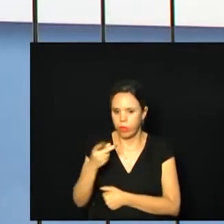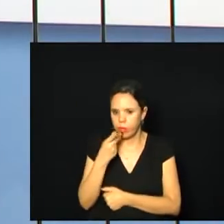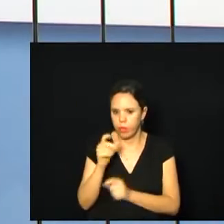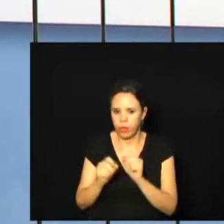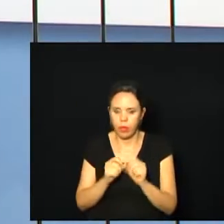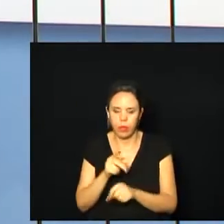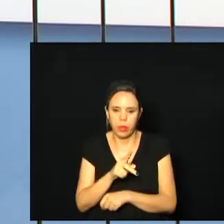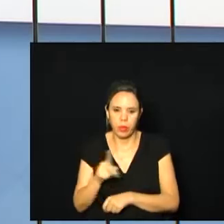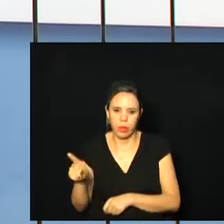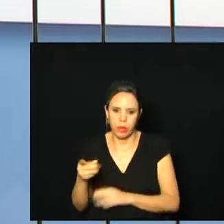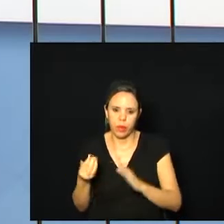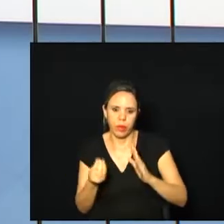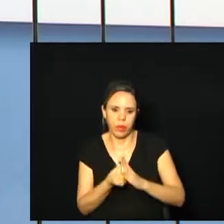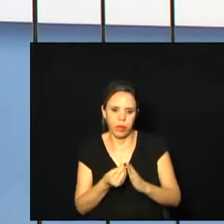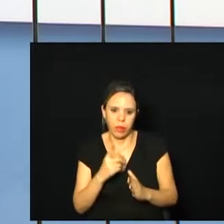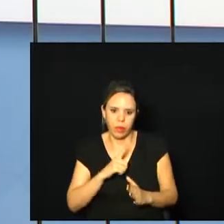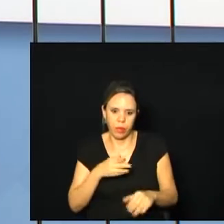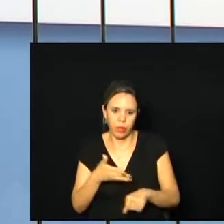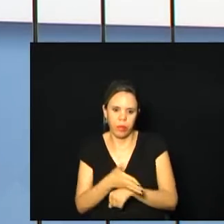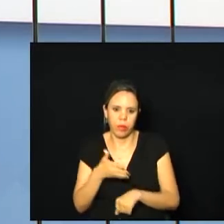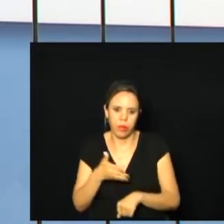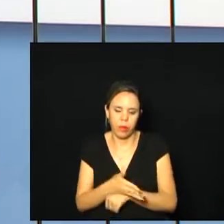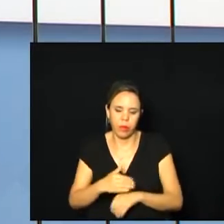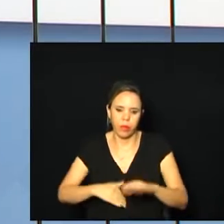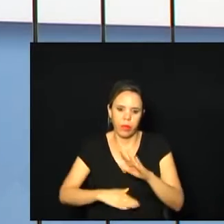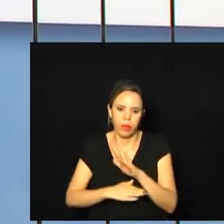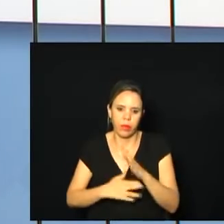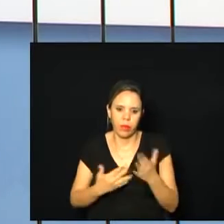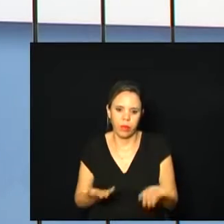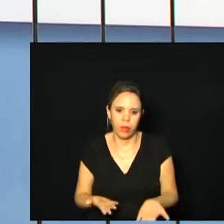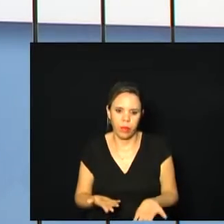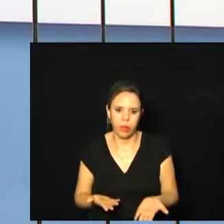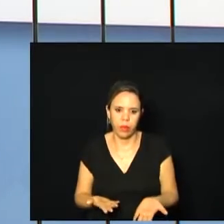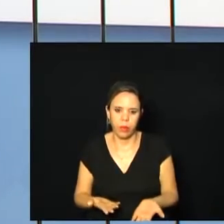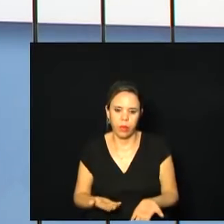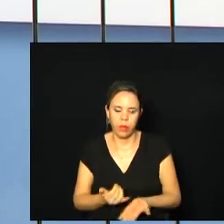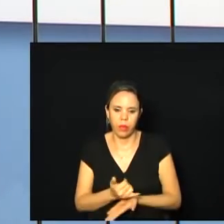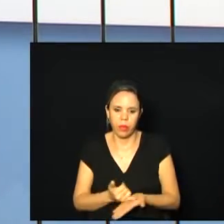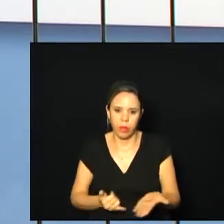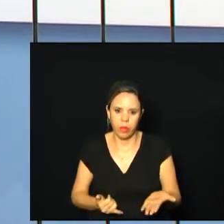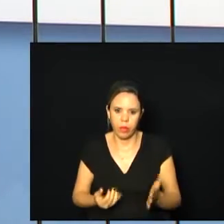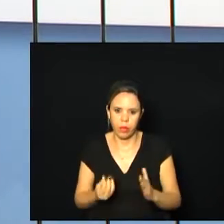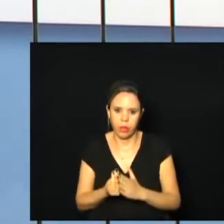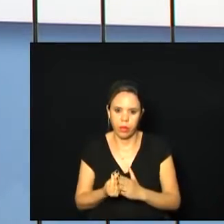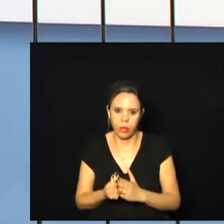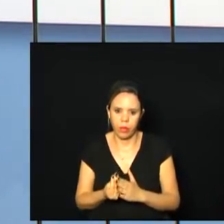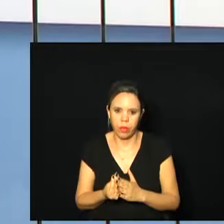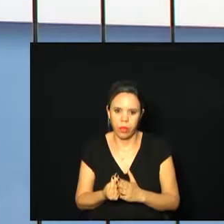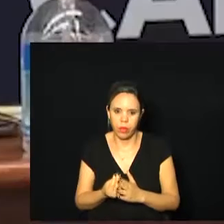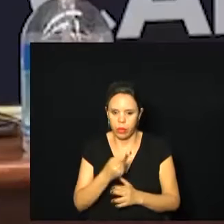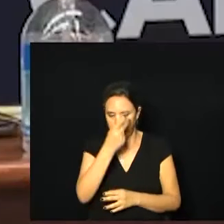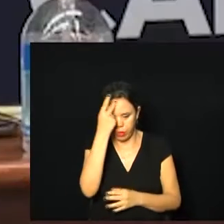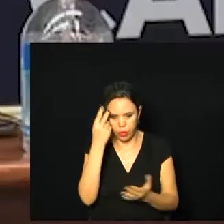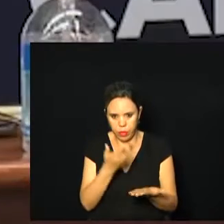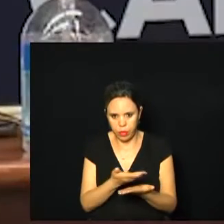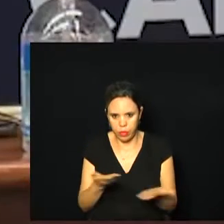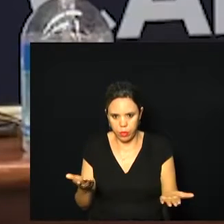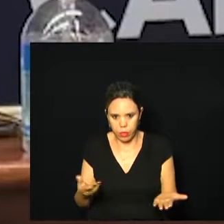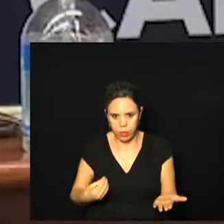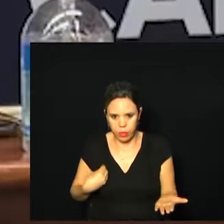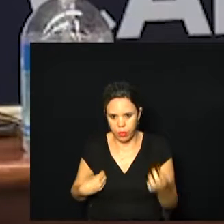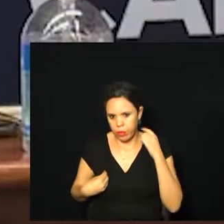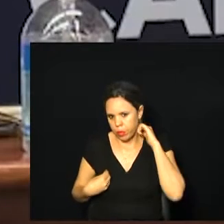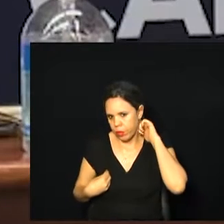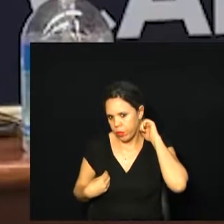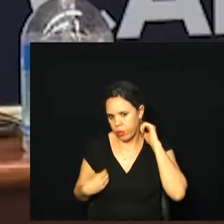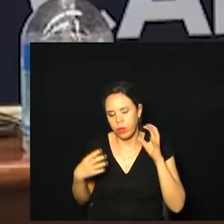falou, o presidente da Sanasa, a gente teve a participação da Câmara, que é o refis da Sanasa para aquelas pessoas que estão com